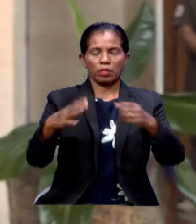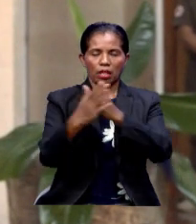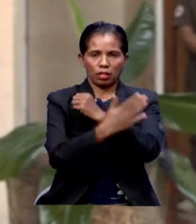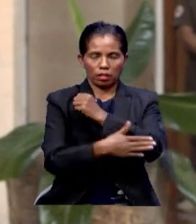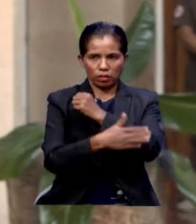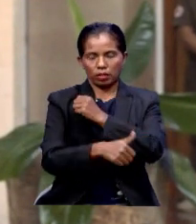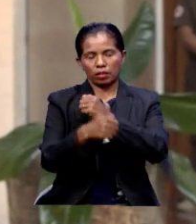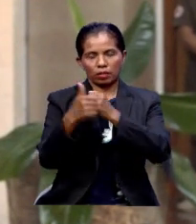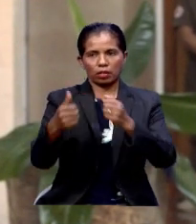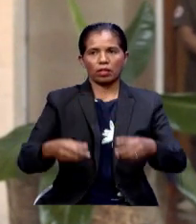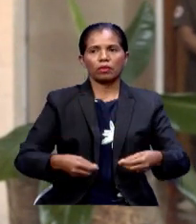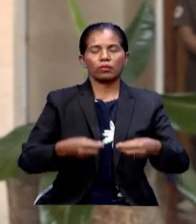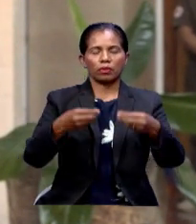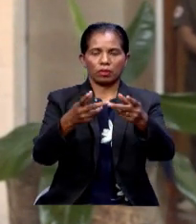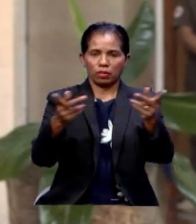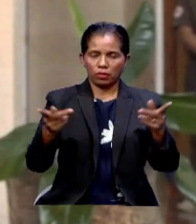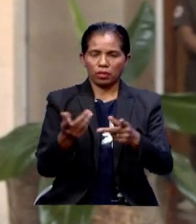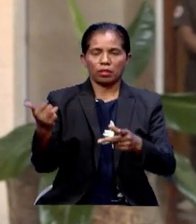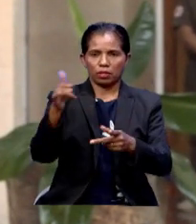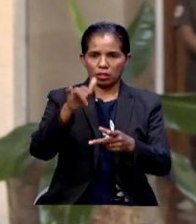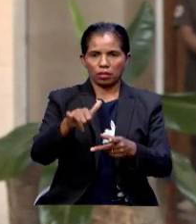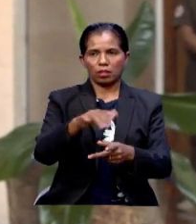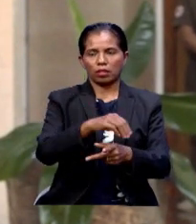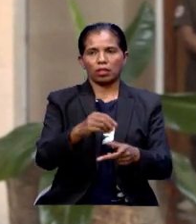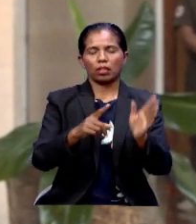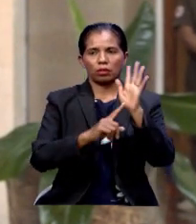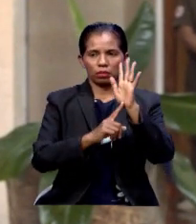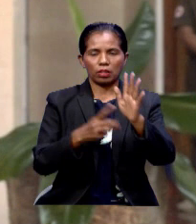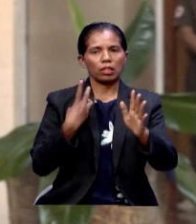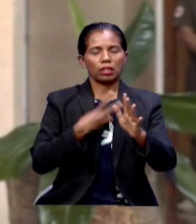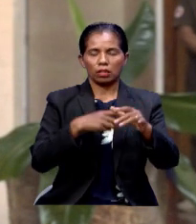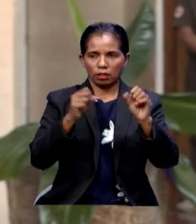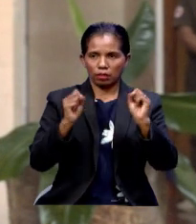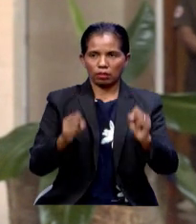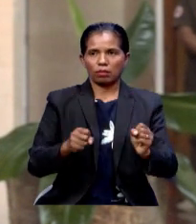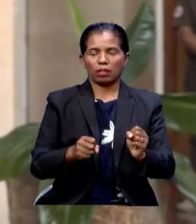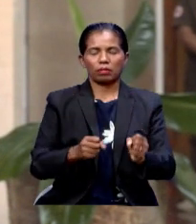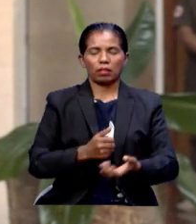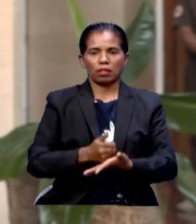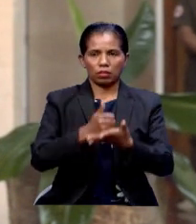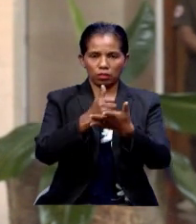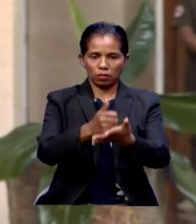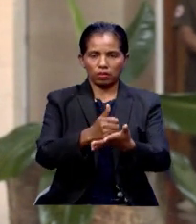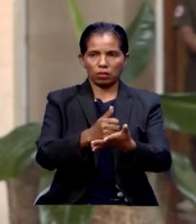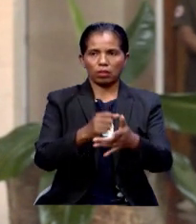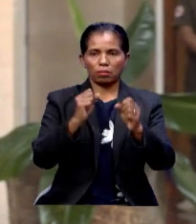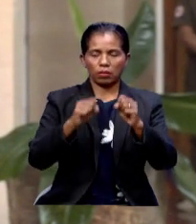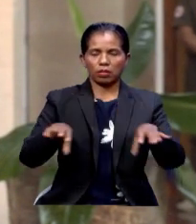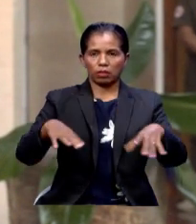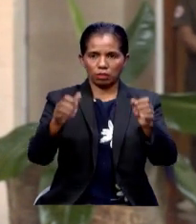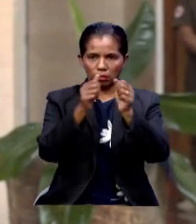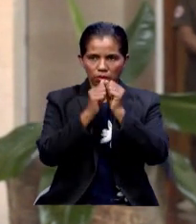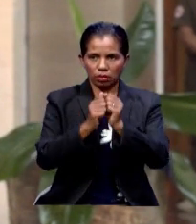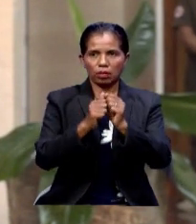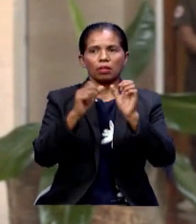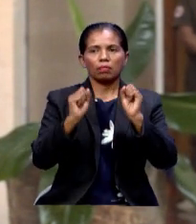e explora áreas na Bema Cabele e tá Bele entende malo e Bele coopera a tu né Bele